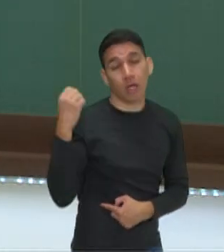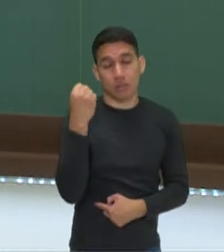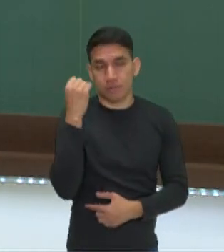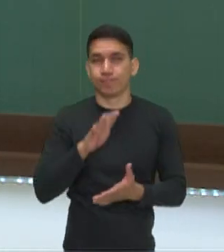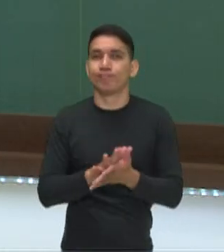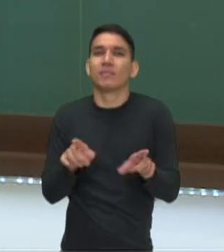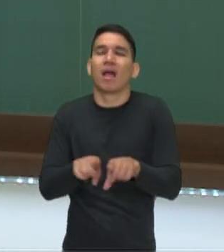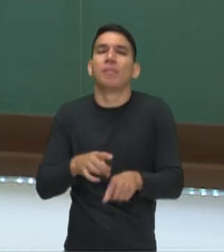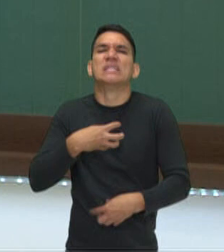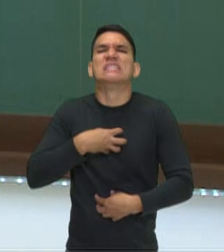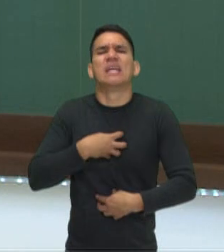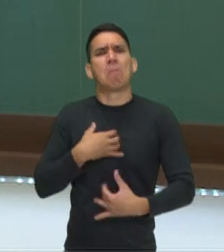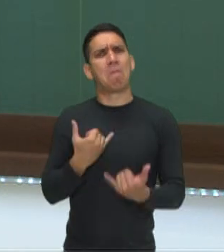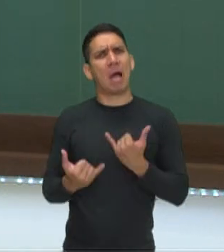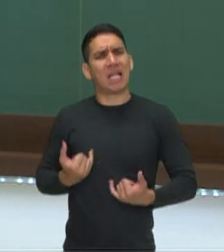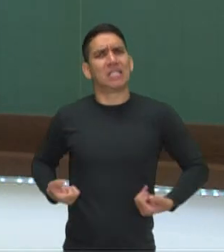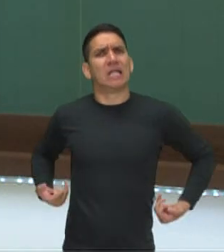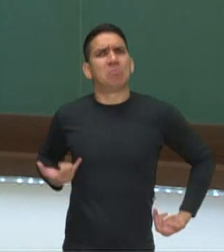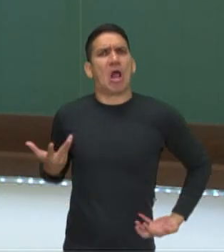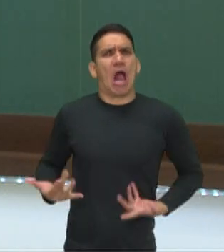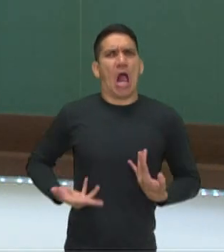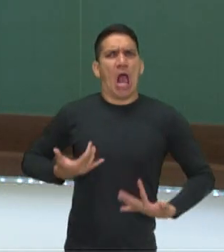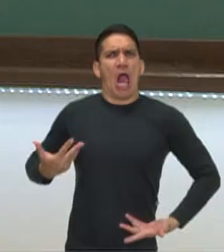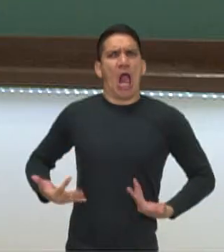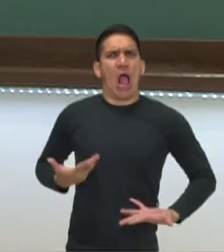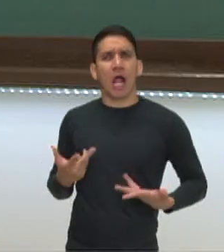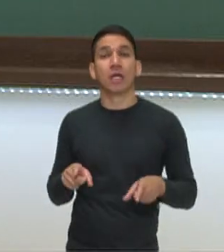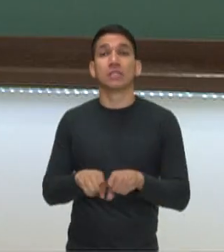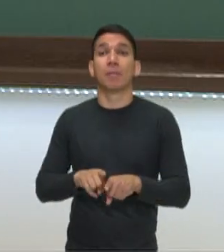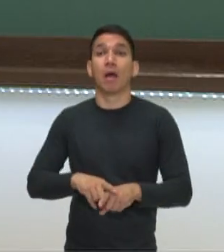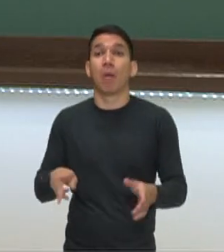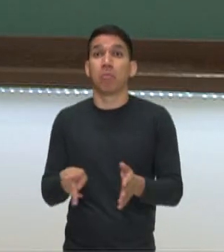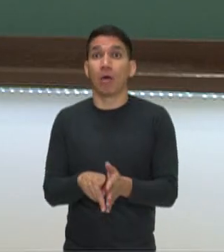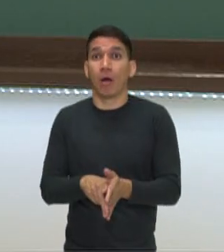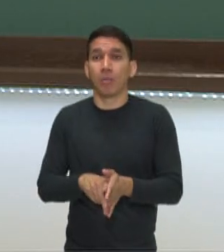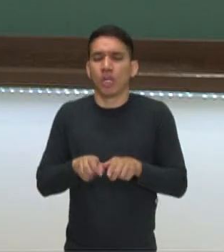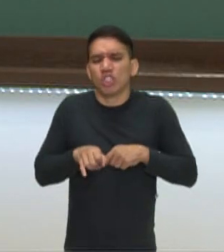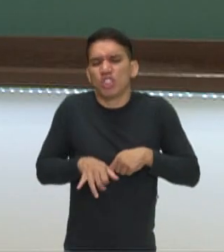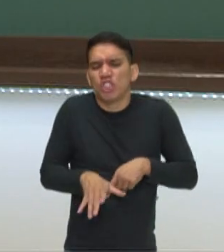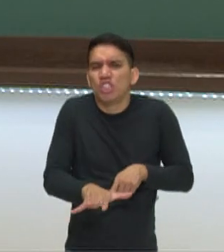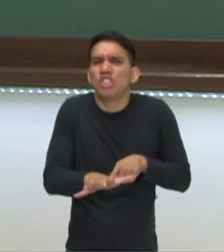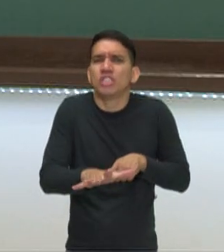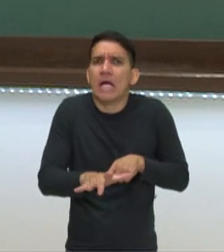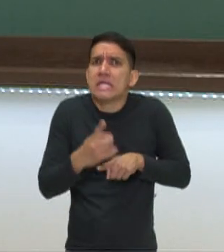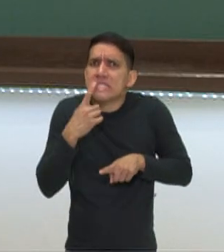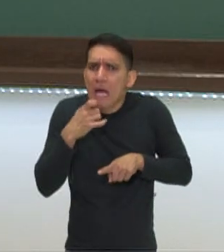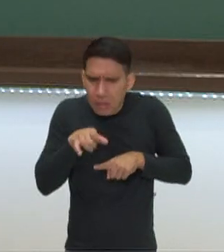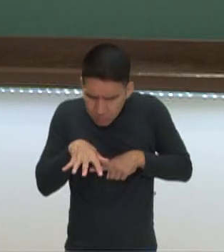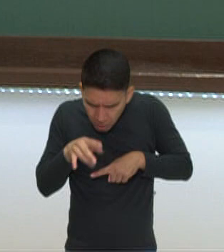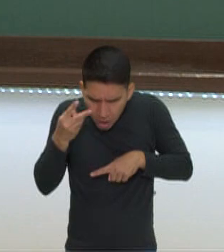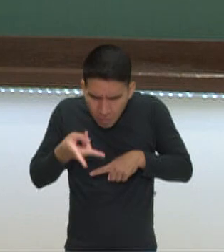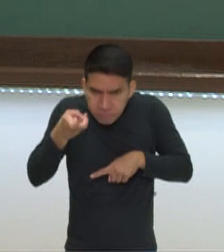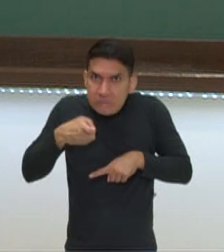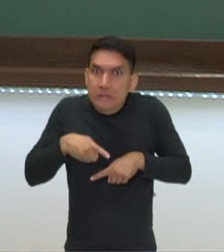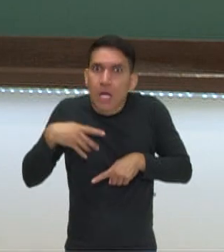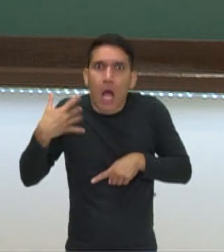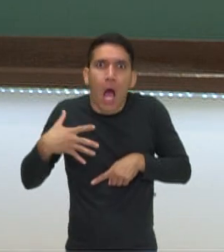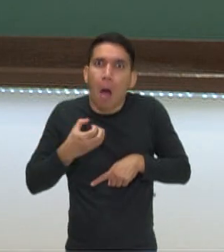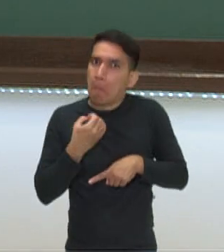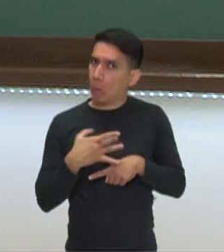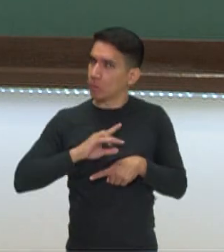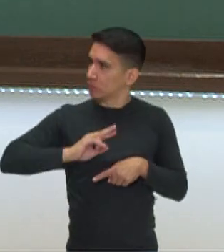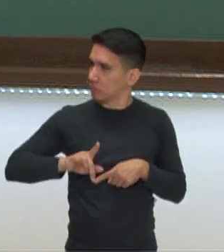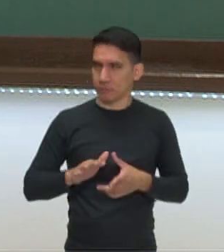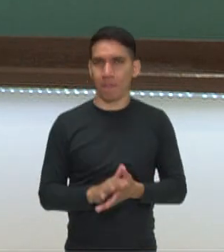sensação de queimação, até mesmo a presença de sangue na urina, isso não é um bom sinal. A pessoa perde